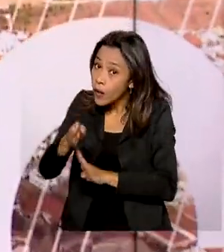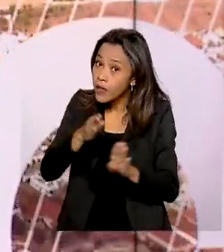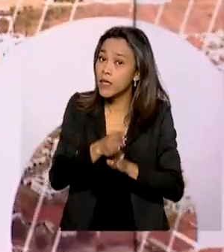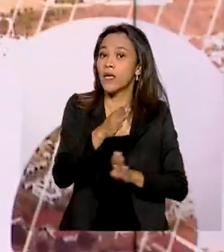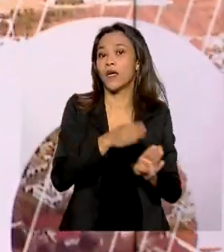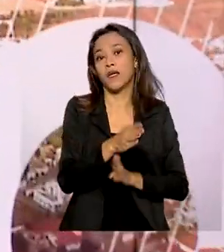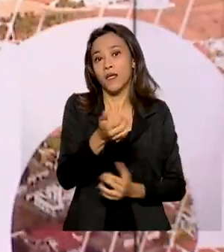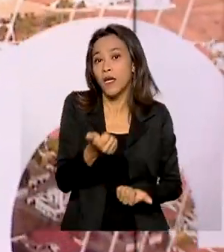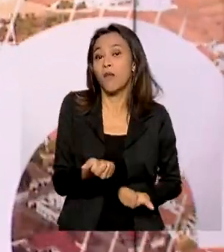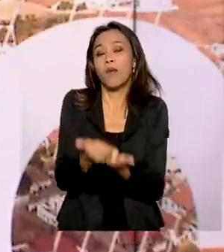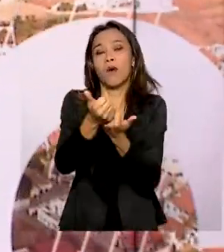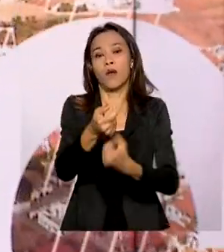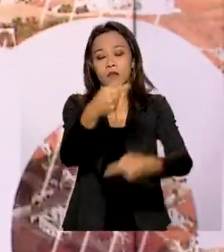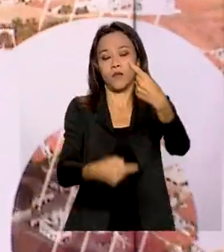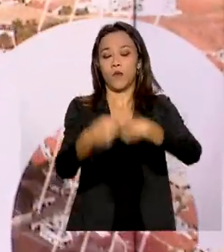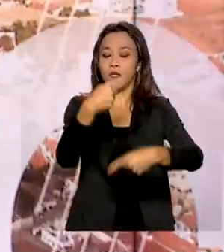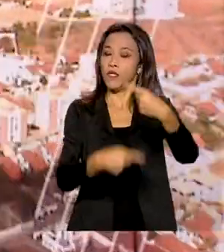e investe em políticas públicas para o retorno seguro.